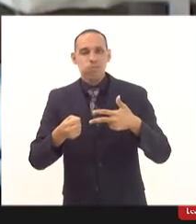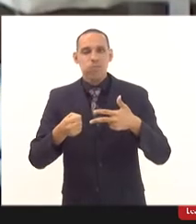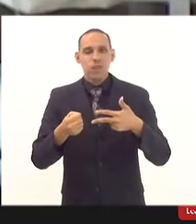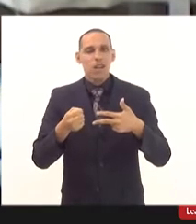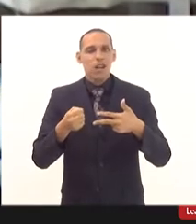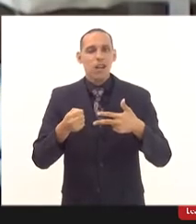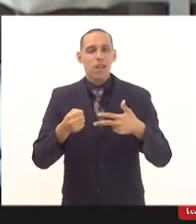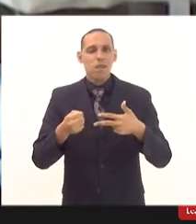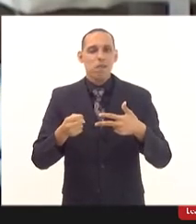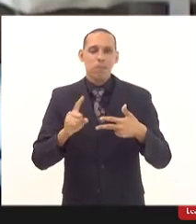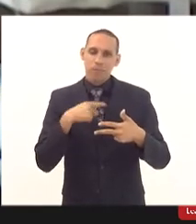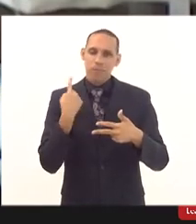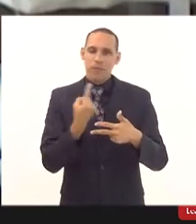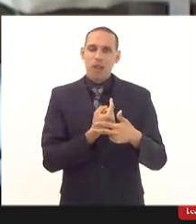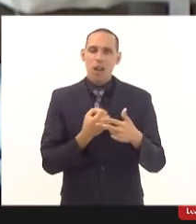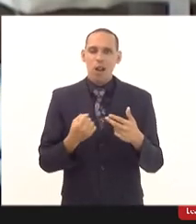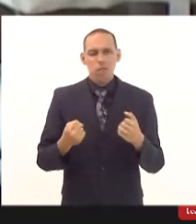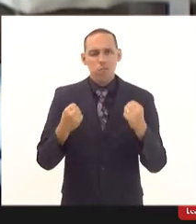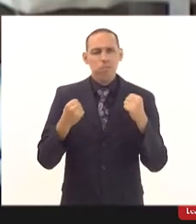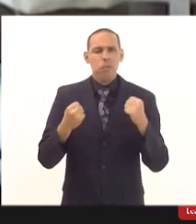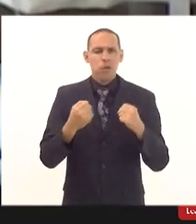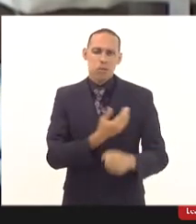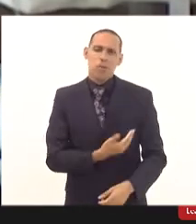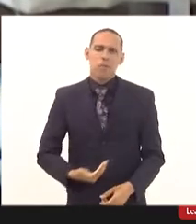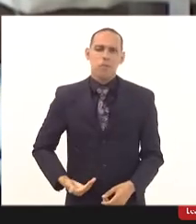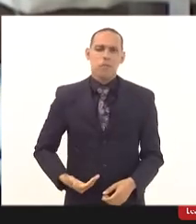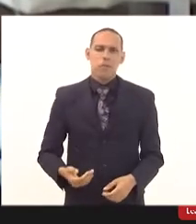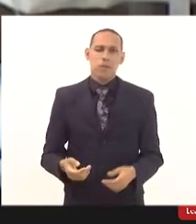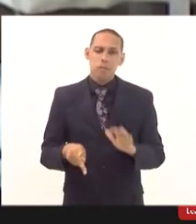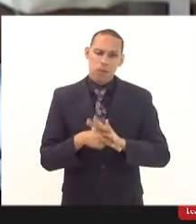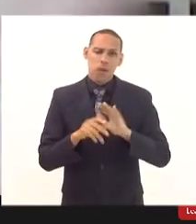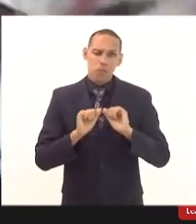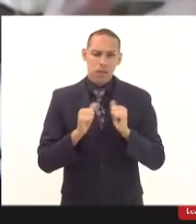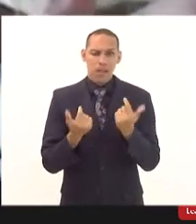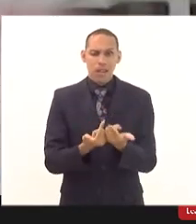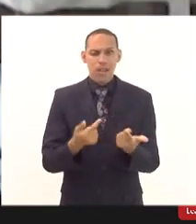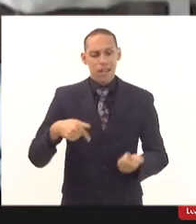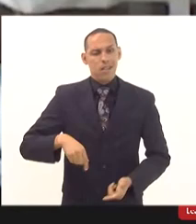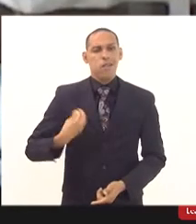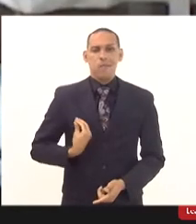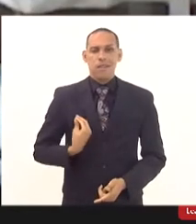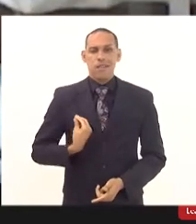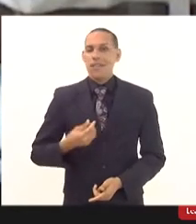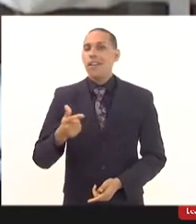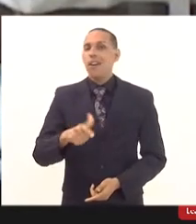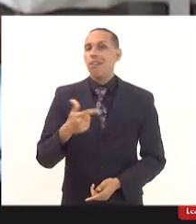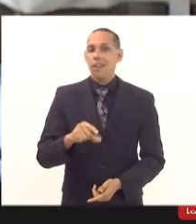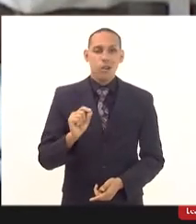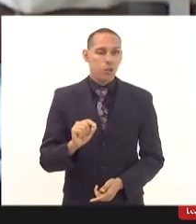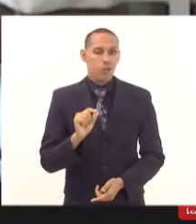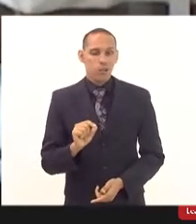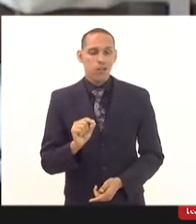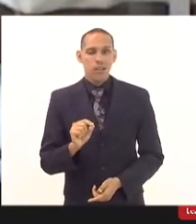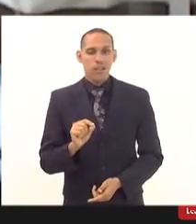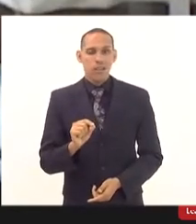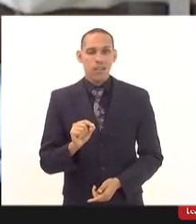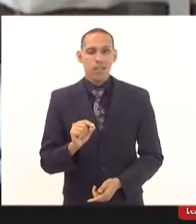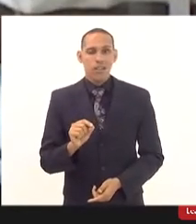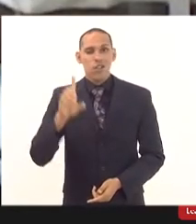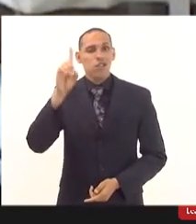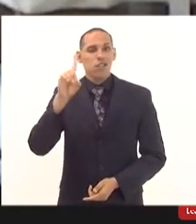Constituição dos nossos poderes públicos no caso da alerj não a presença da